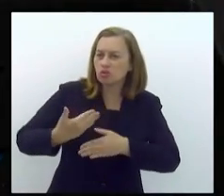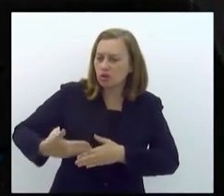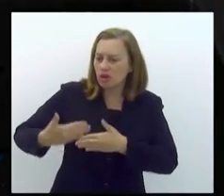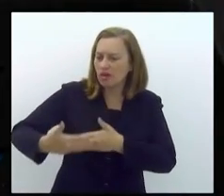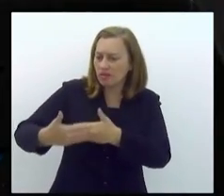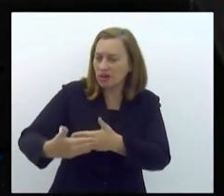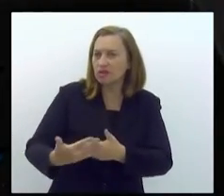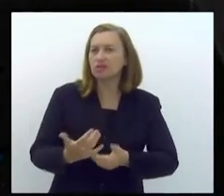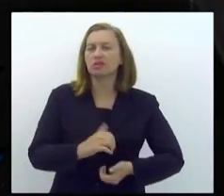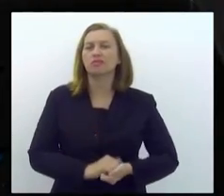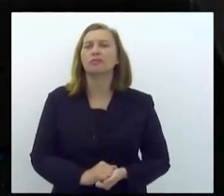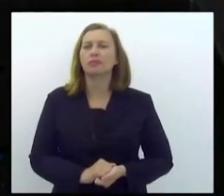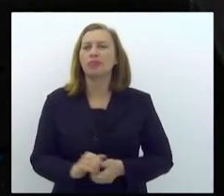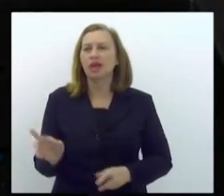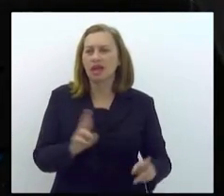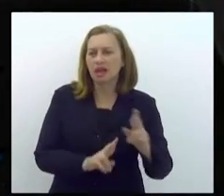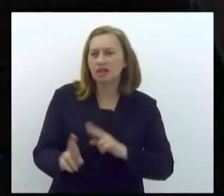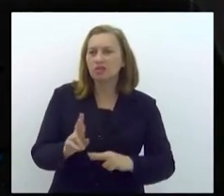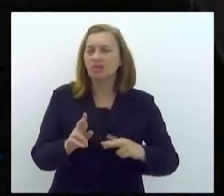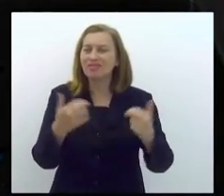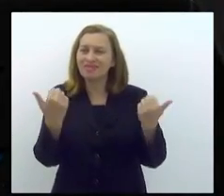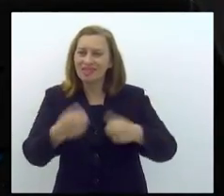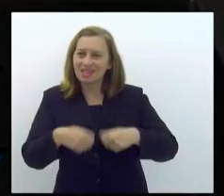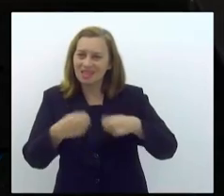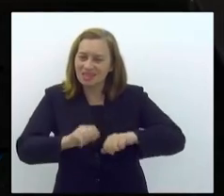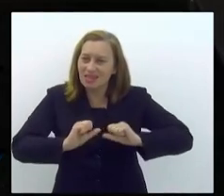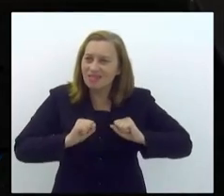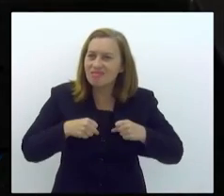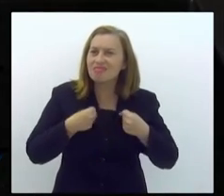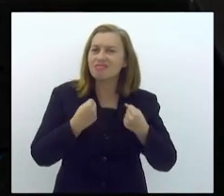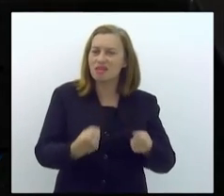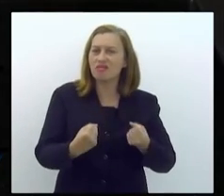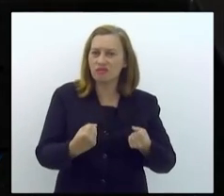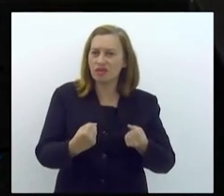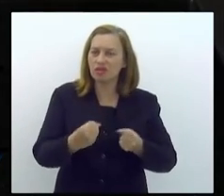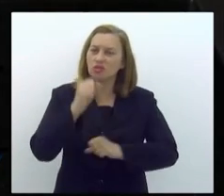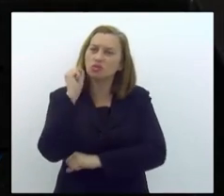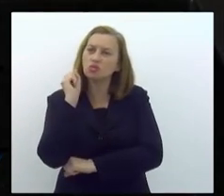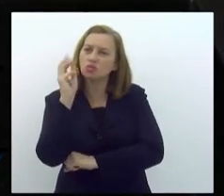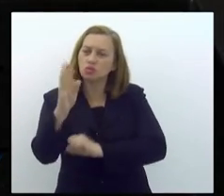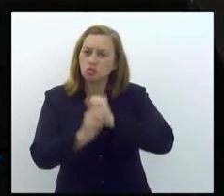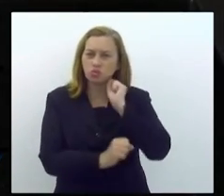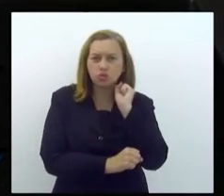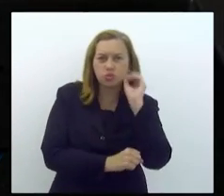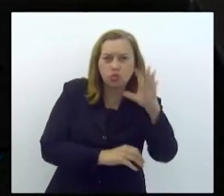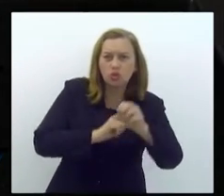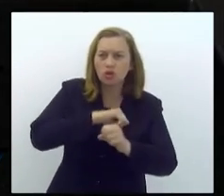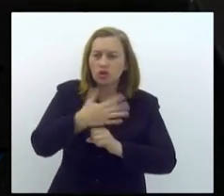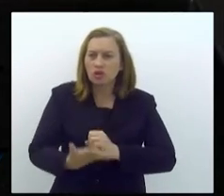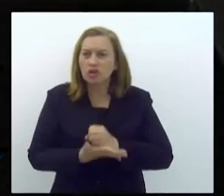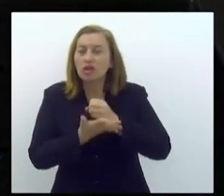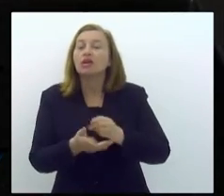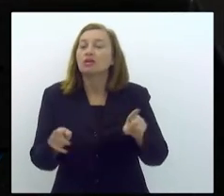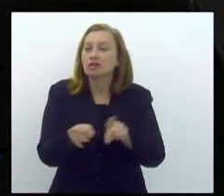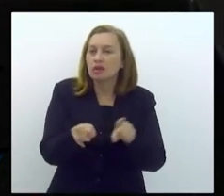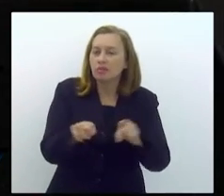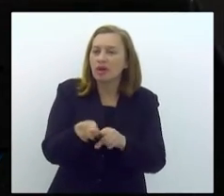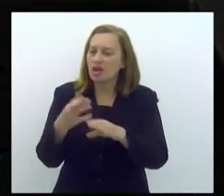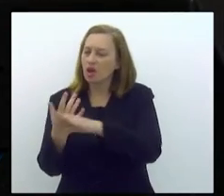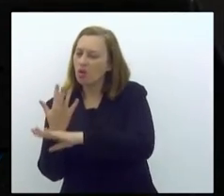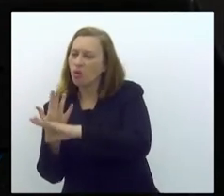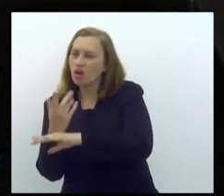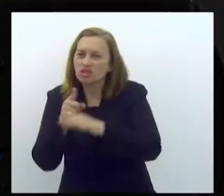em relação a necessidade de Defesa do de um meio ambiente sustentável também é UERJ que faz bastante